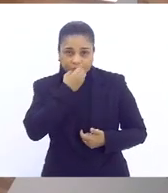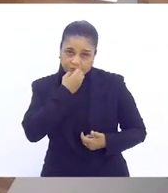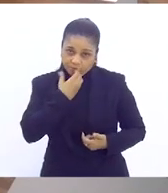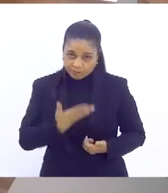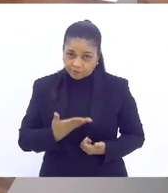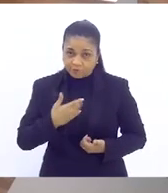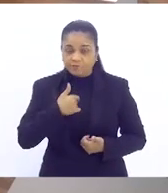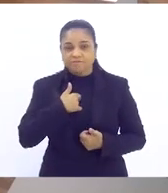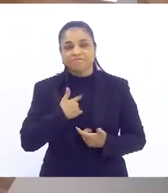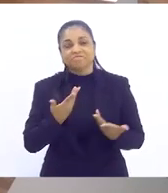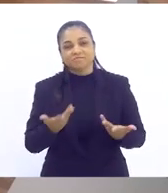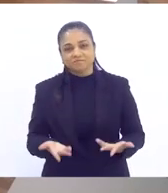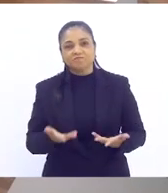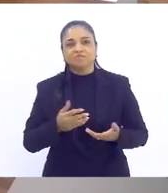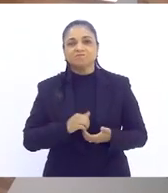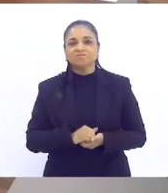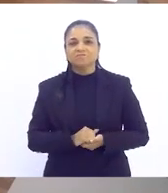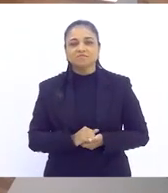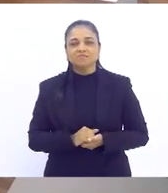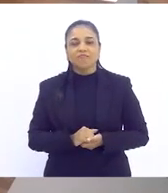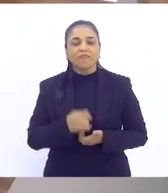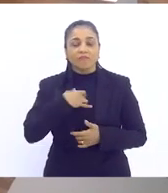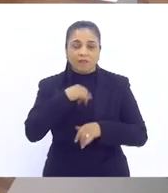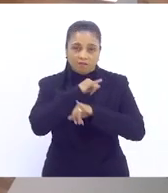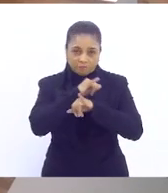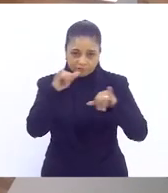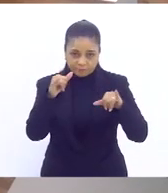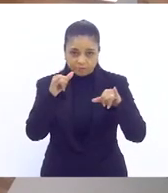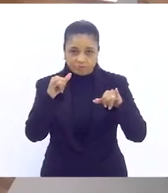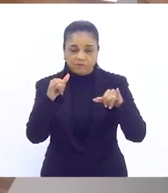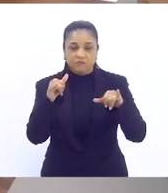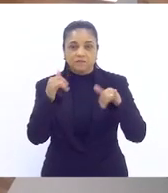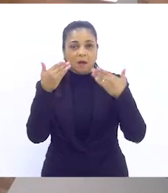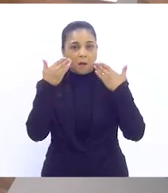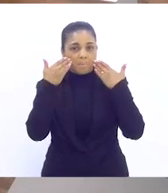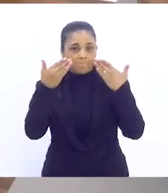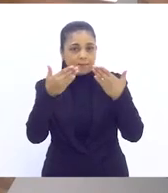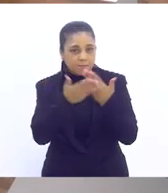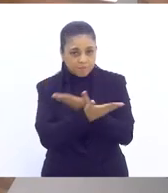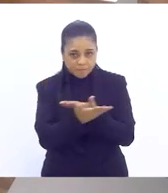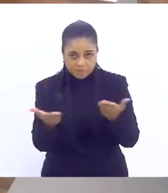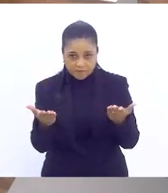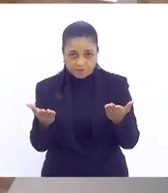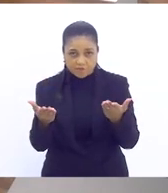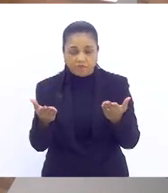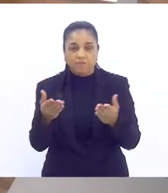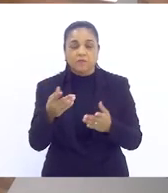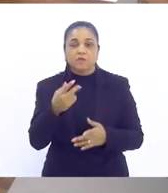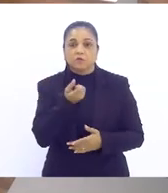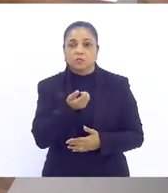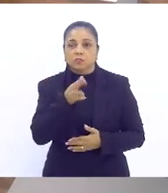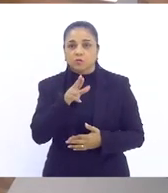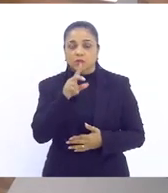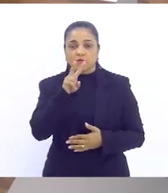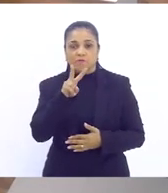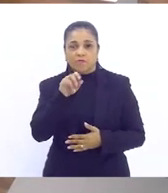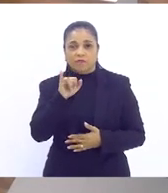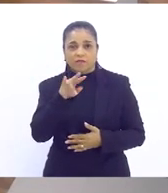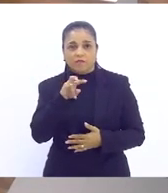vamos lá ver aqui dizer publicamente a doutora Viviane